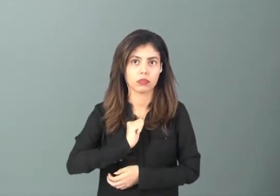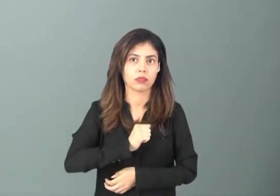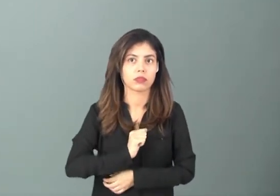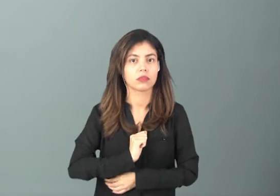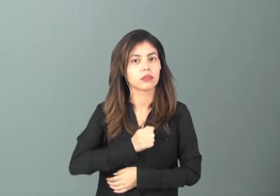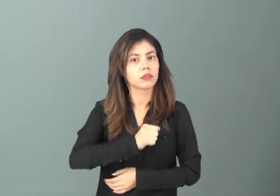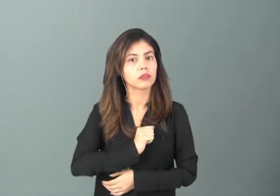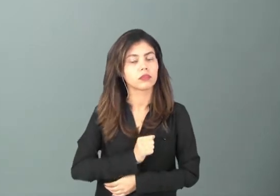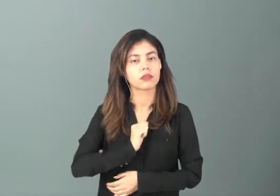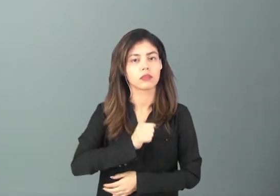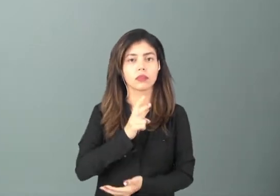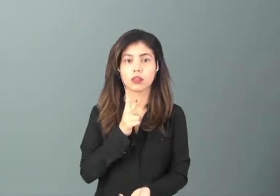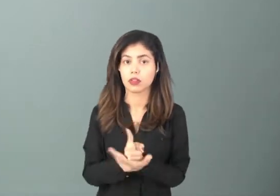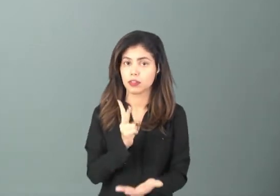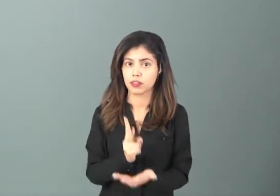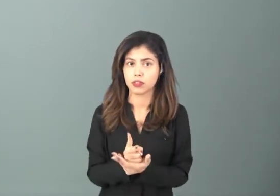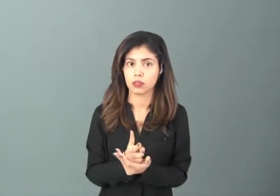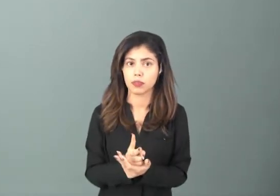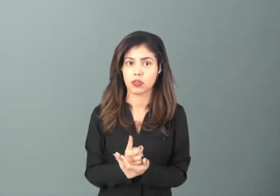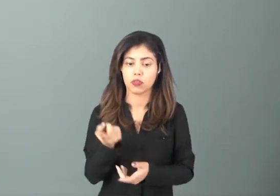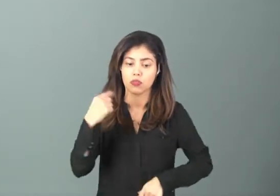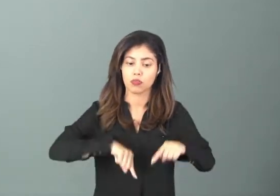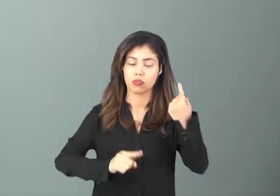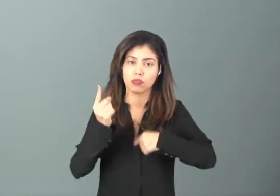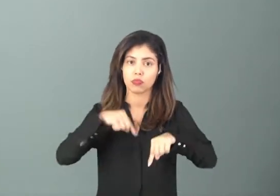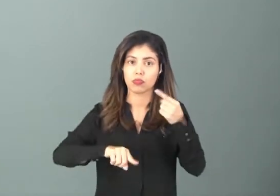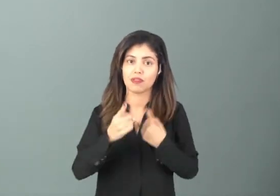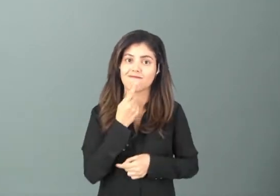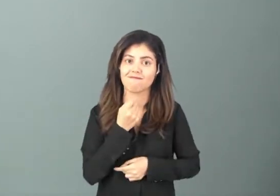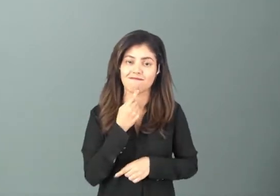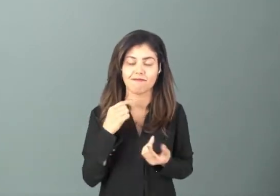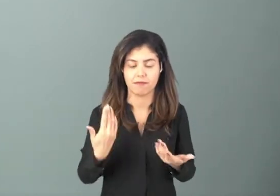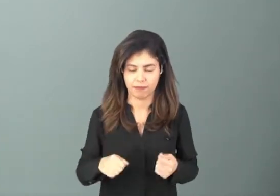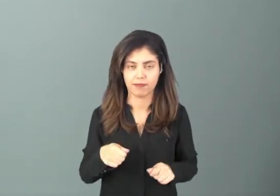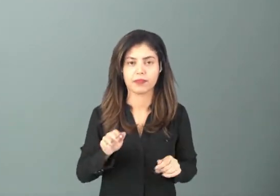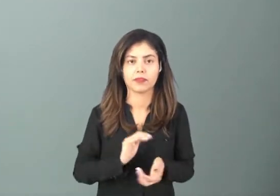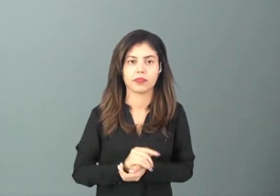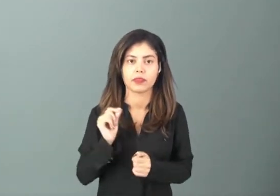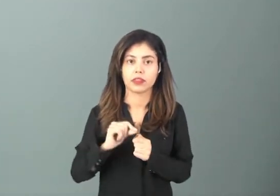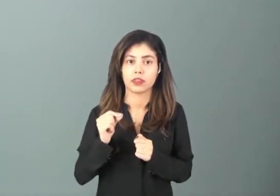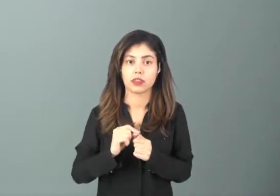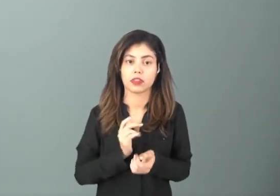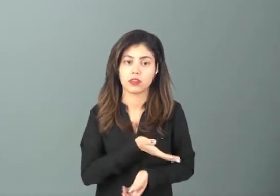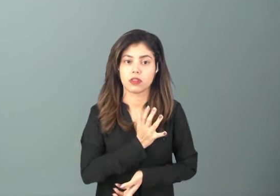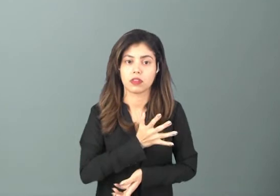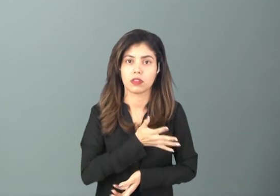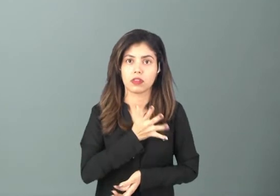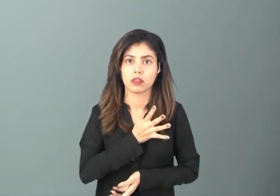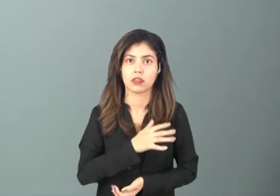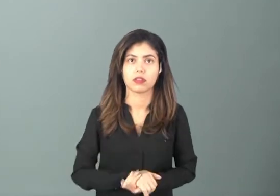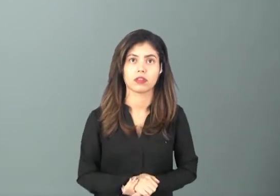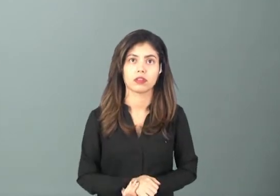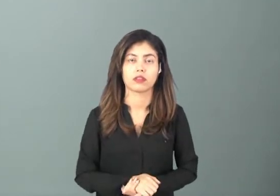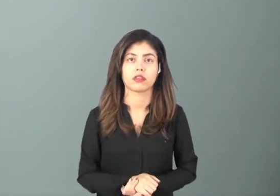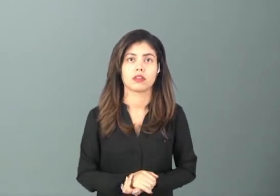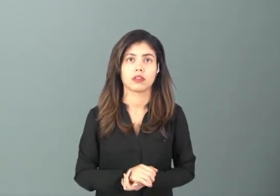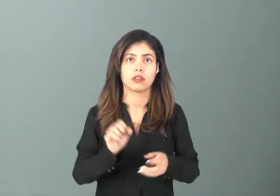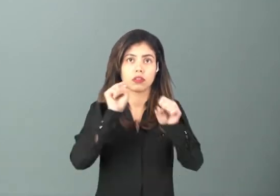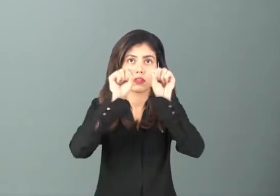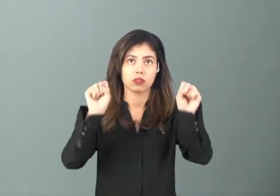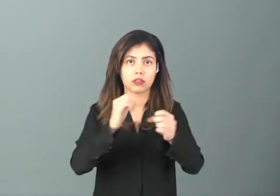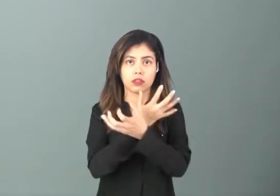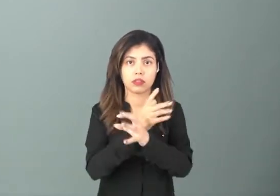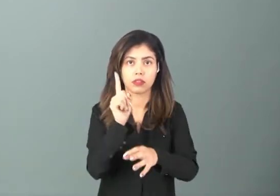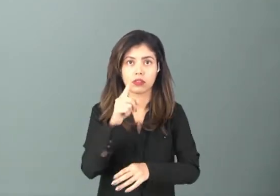cardíacos a todo momento o nosso sangue tem que tá sendo bombeado para o nosso corpo quem faz isso nosso coração e o tecido muscular